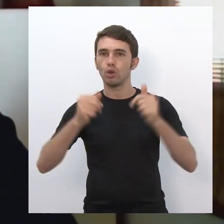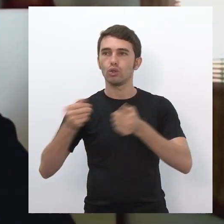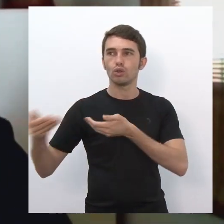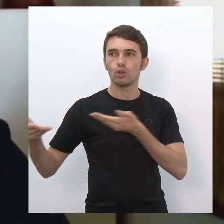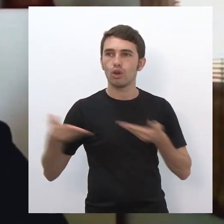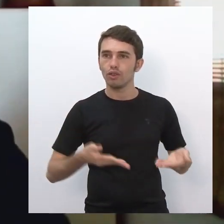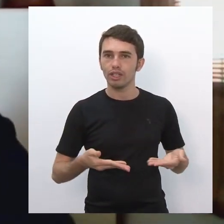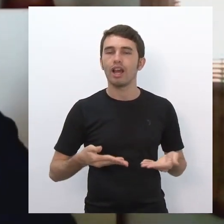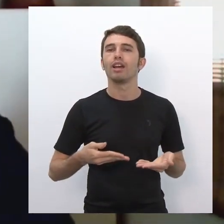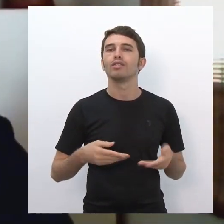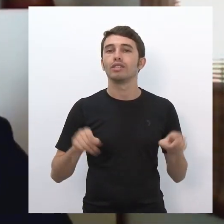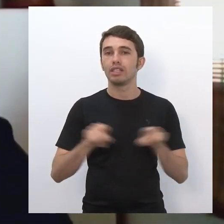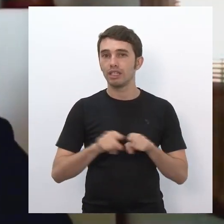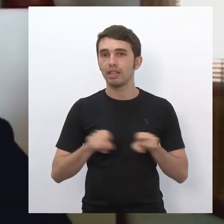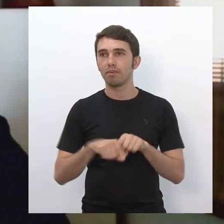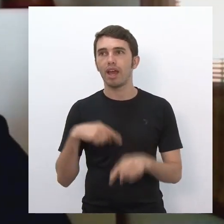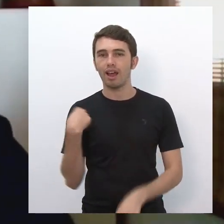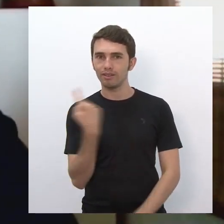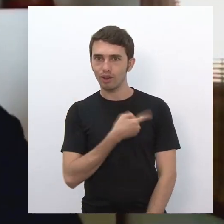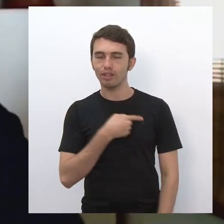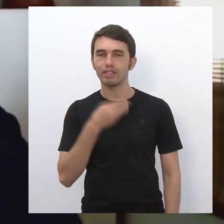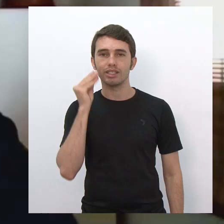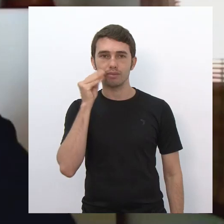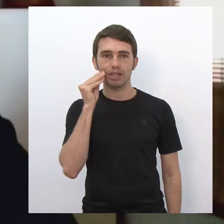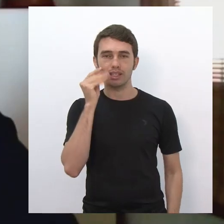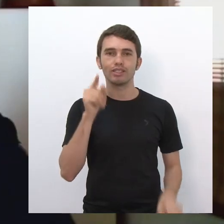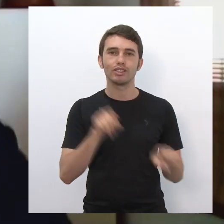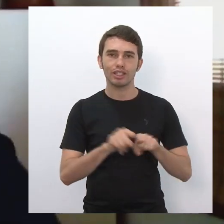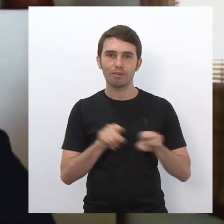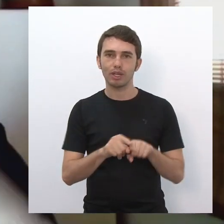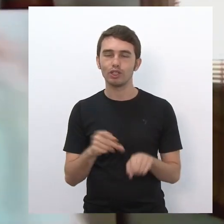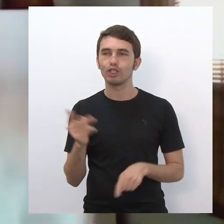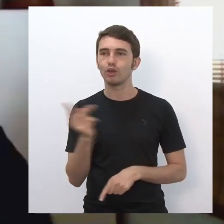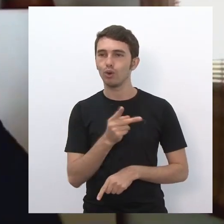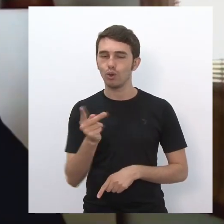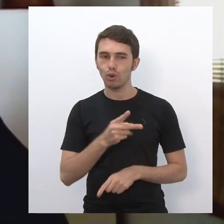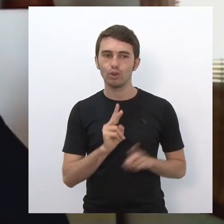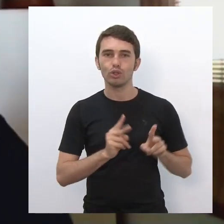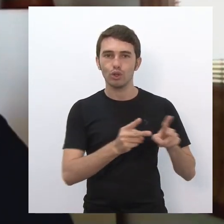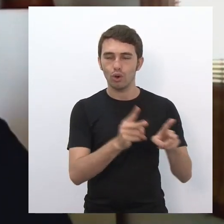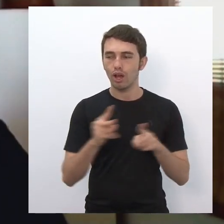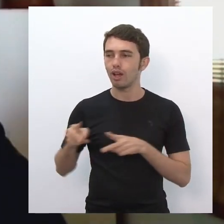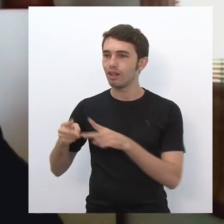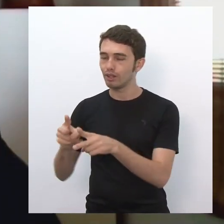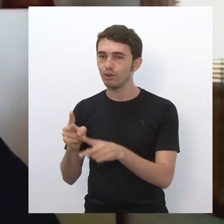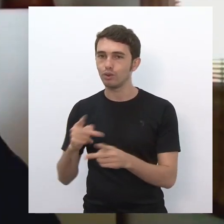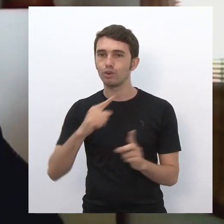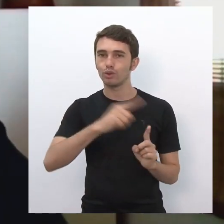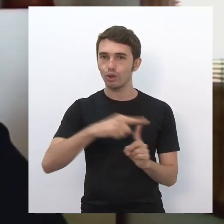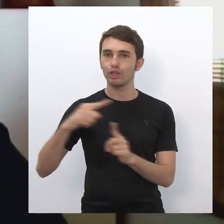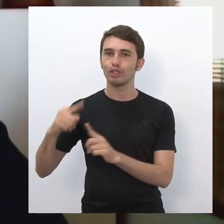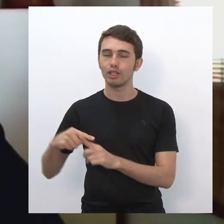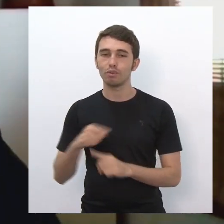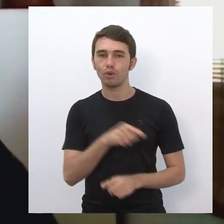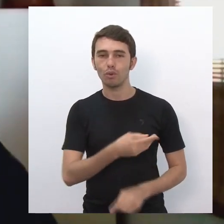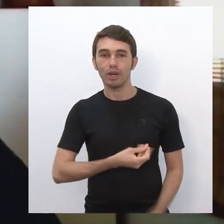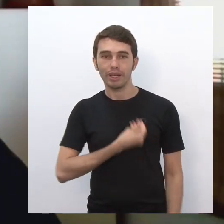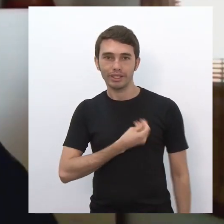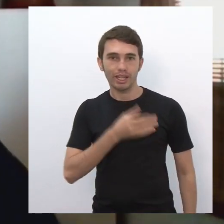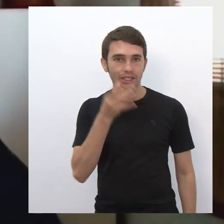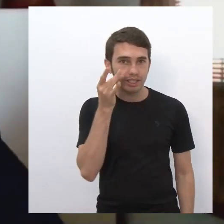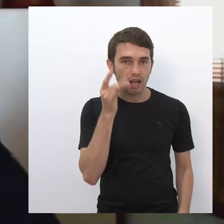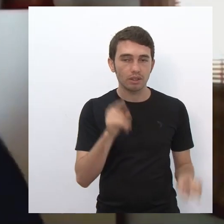para cá, inclusive a nossa experiência de também permanecer nesses dois formatos daqui para frente. Foi uma grande descoberta e com